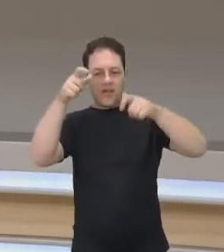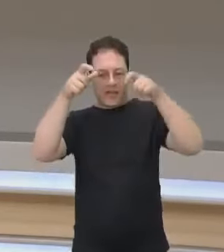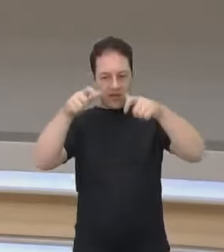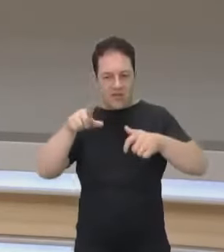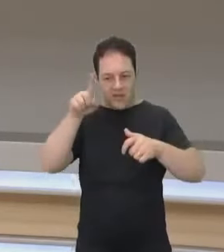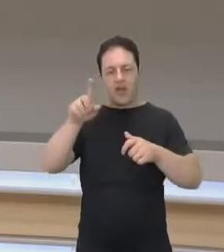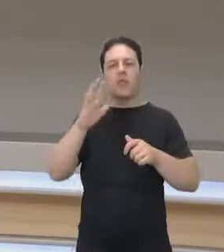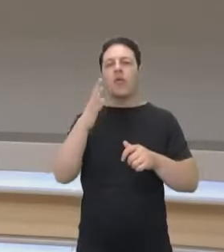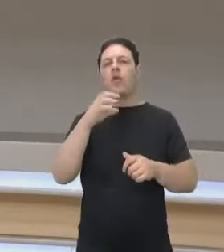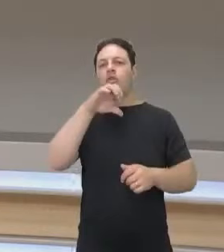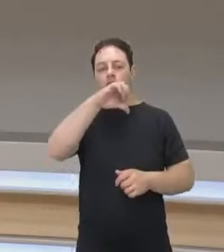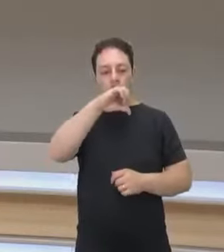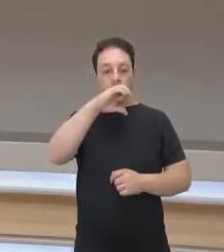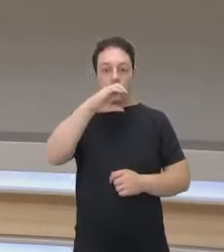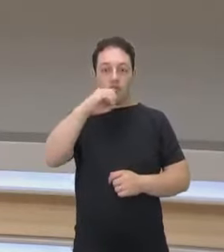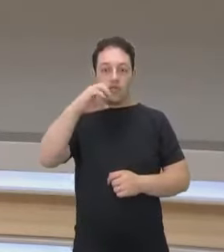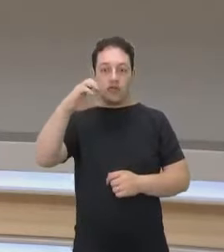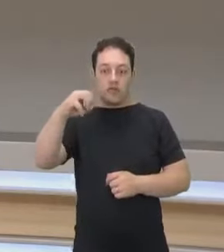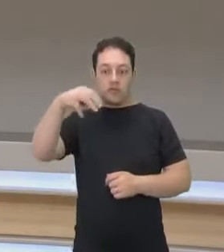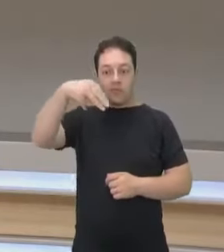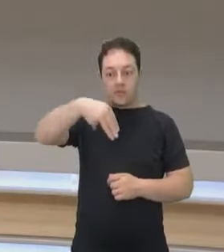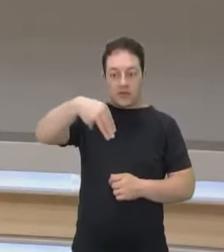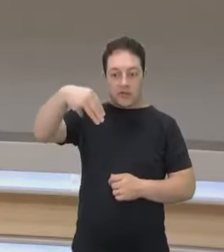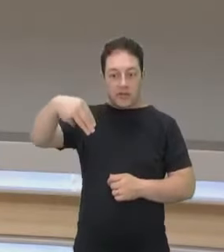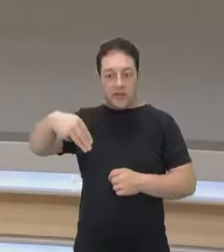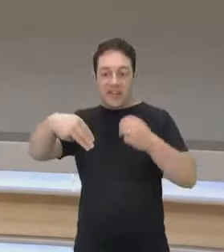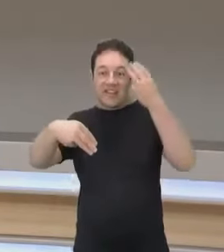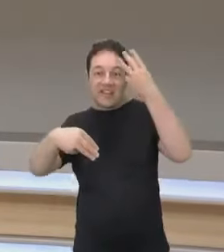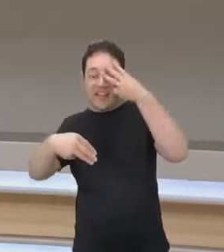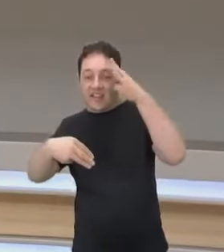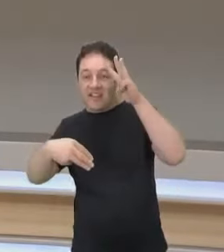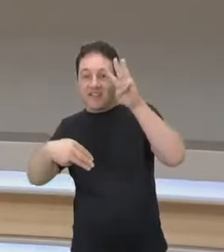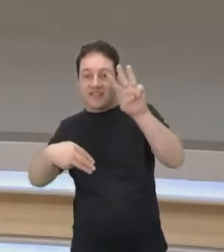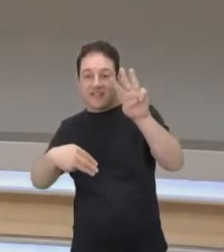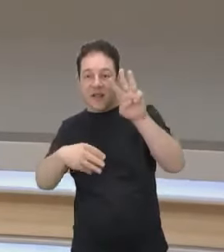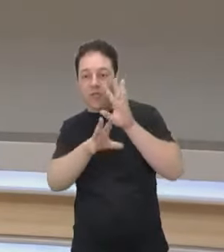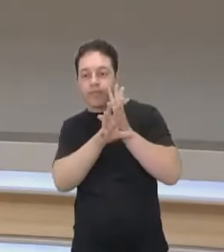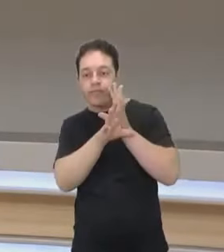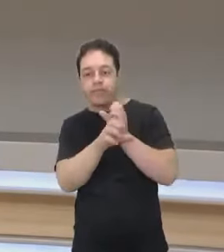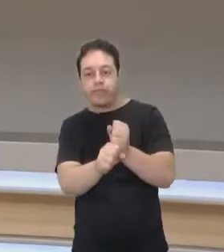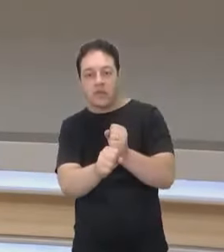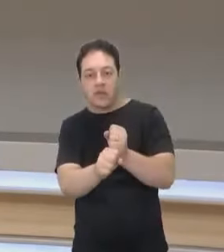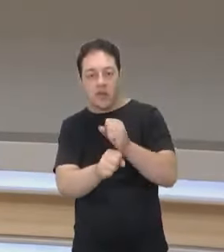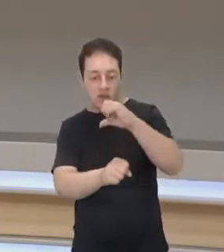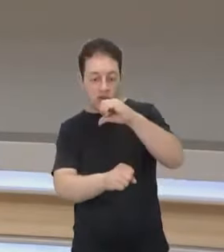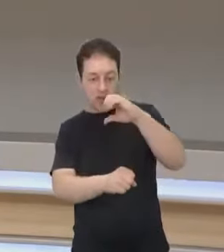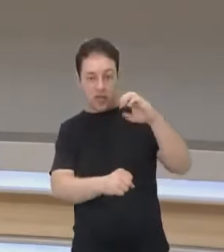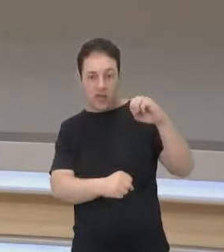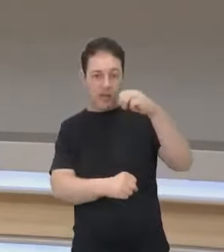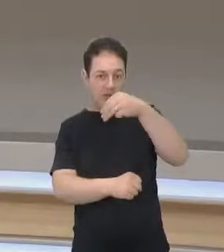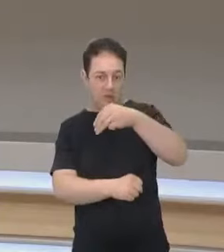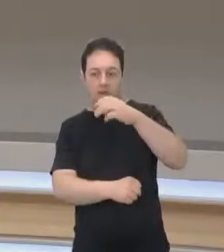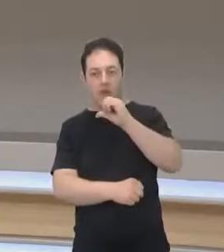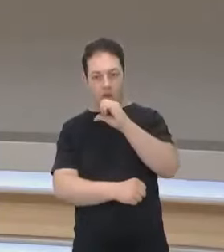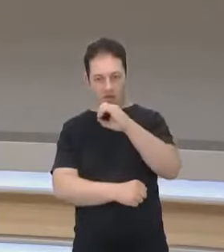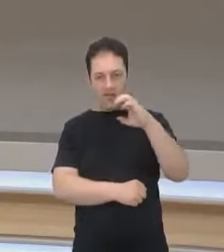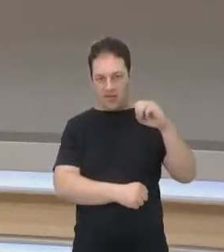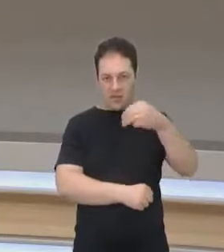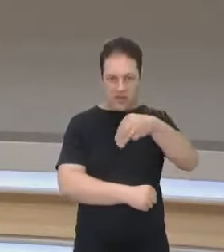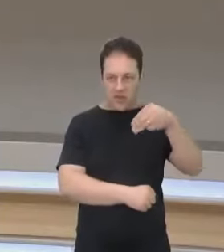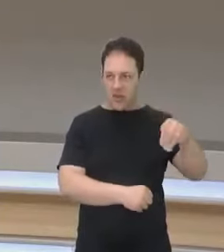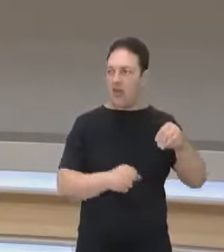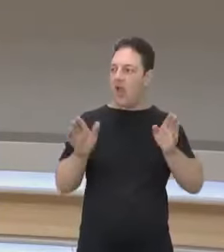o acumulado era de 900 milímetros em 3 dias. Então você imagina que 900 milímetros é essa caixa